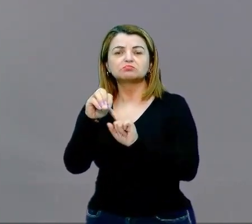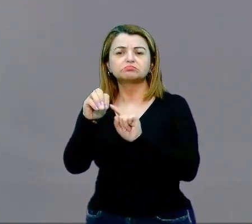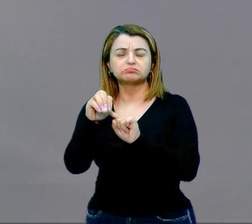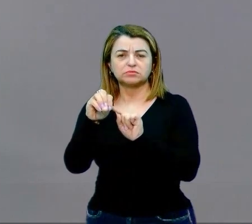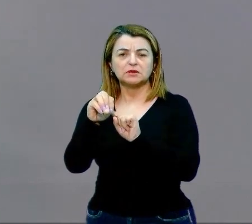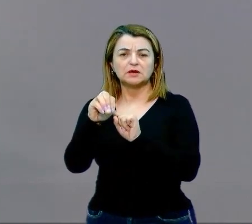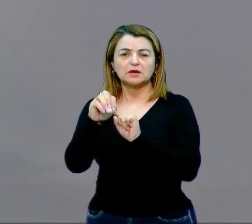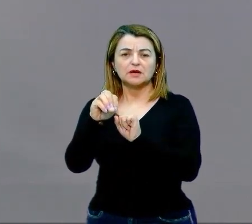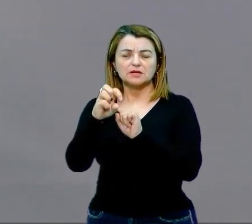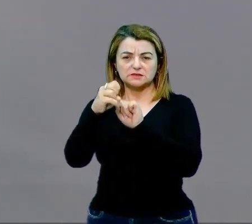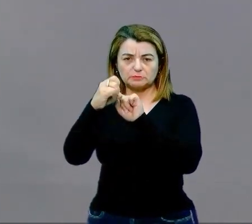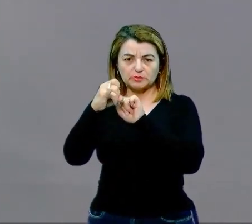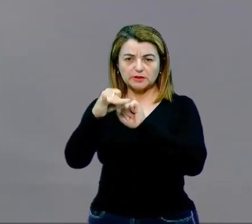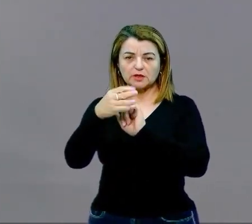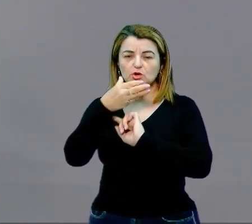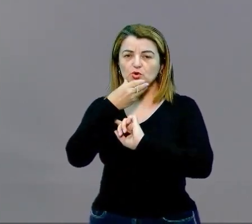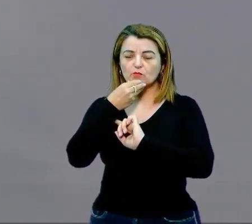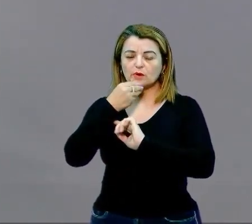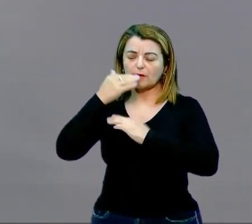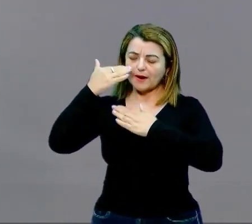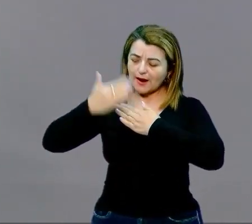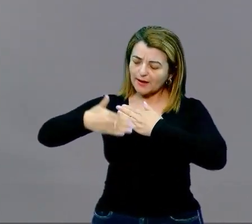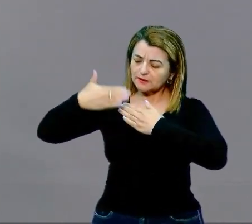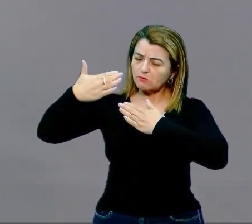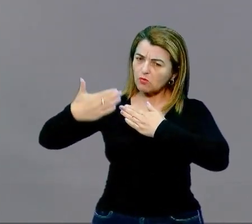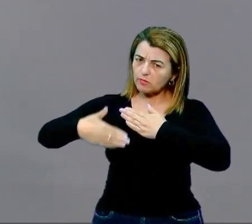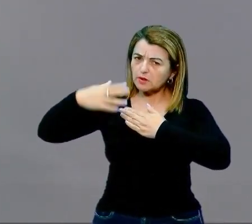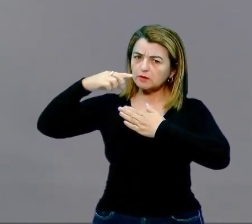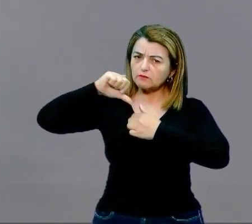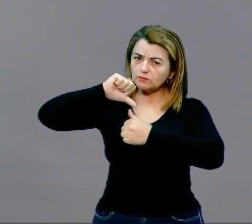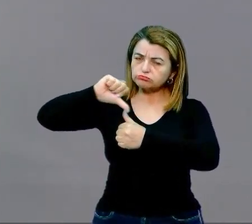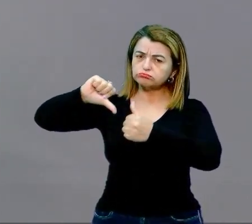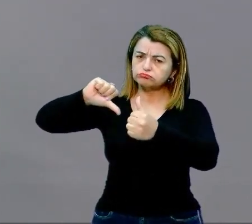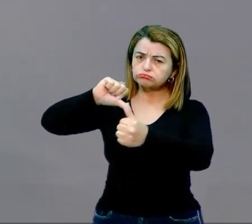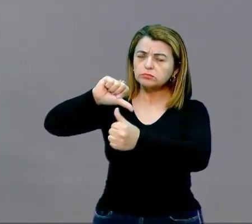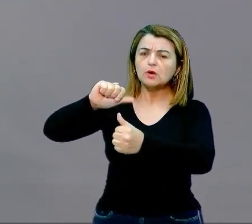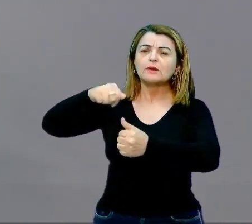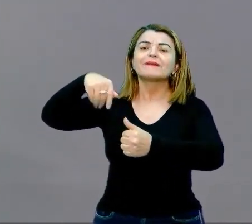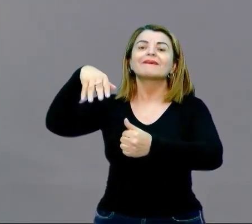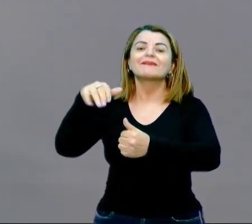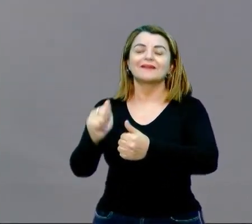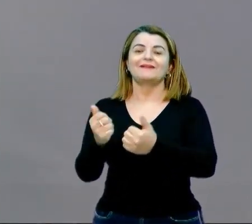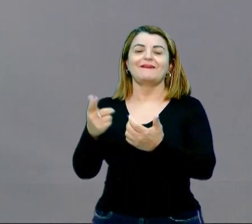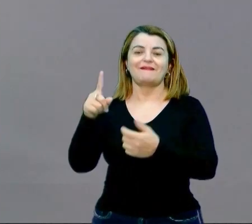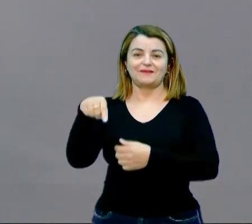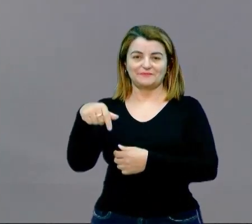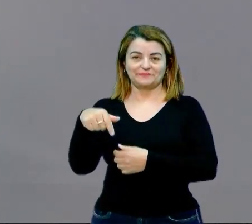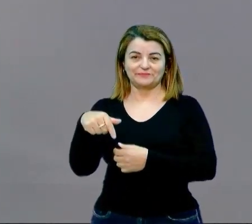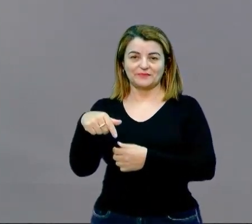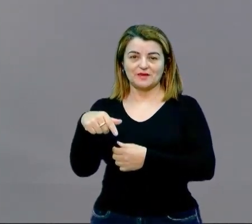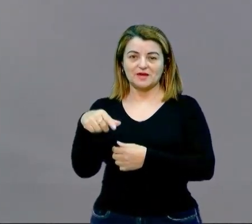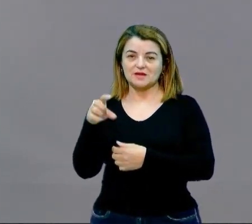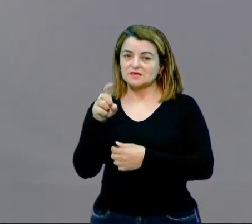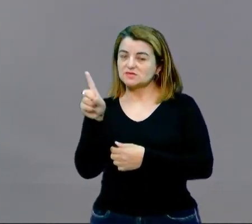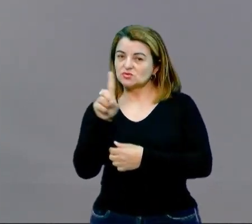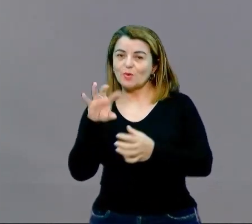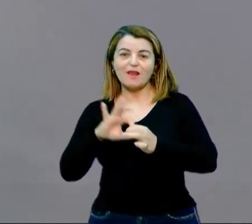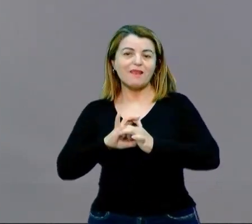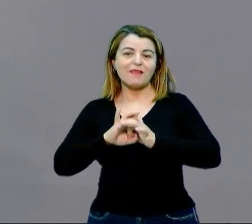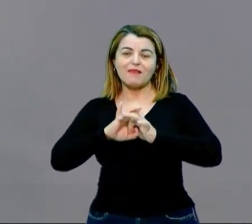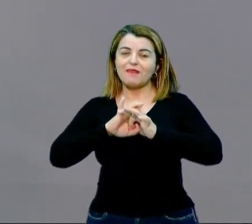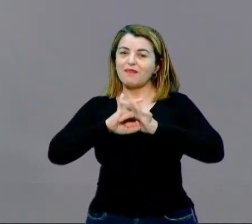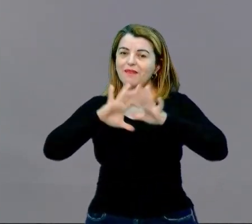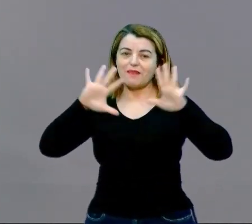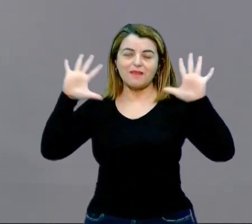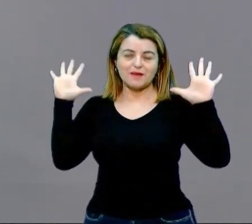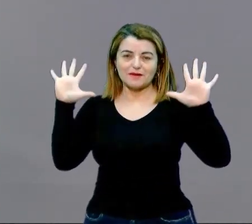quer ser. O homem tem essa liberdade, ele nasceu condenado à liberdade e só não é livre para abrir mão